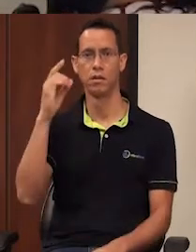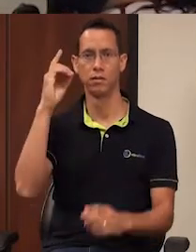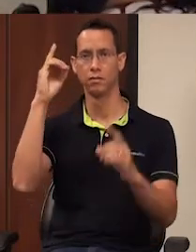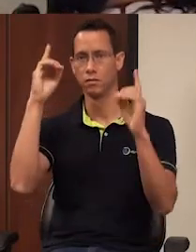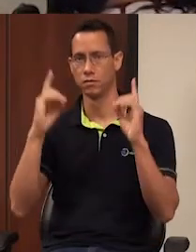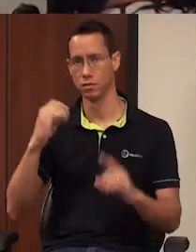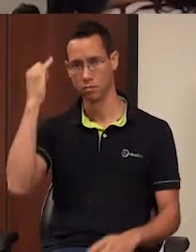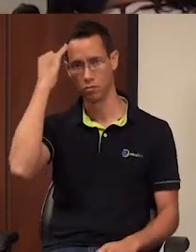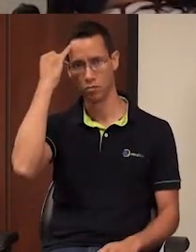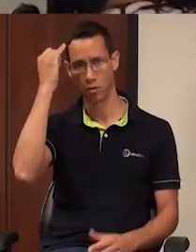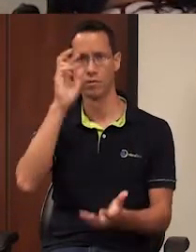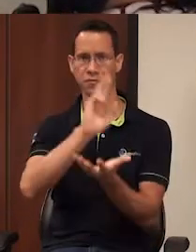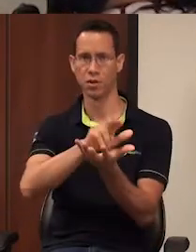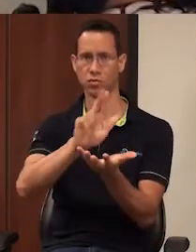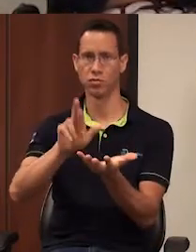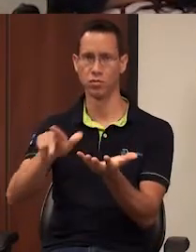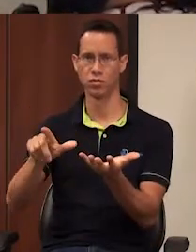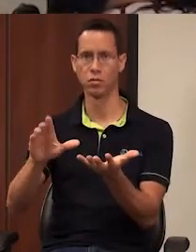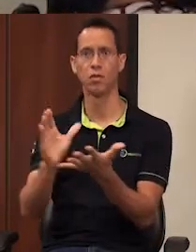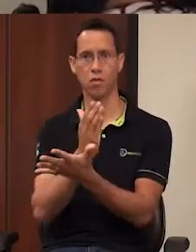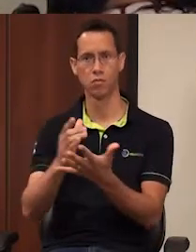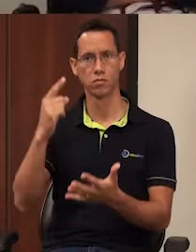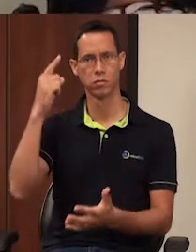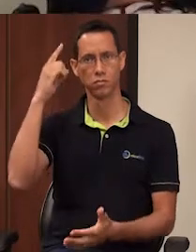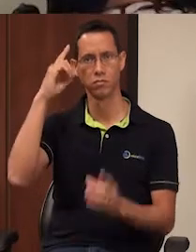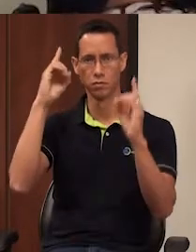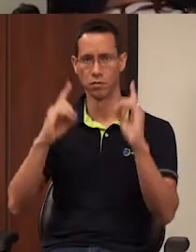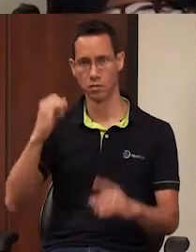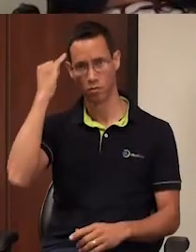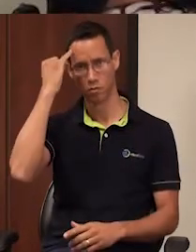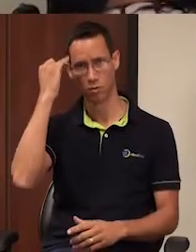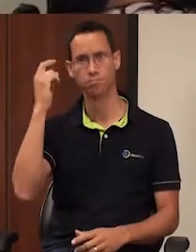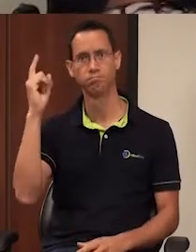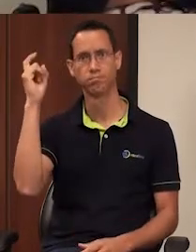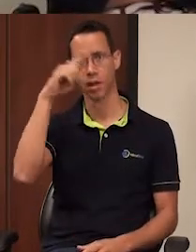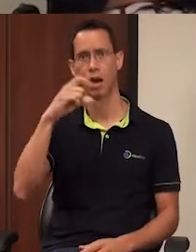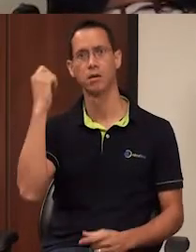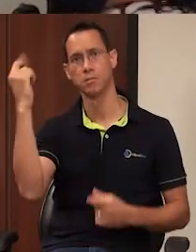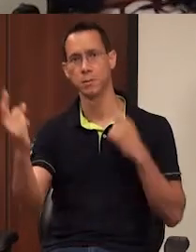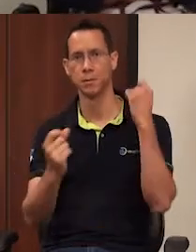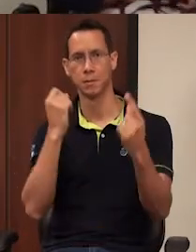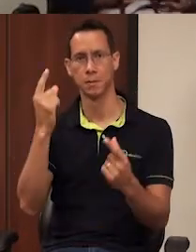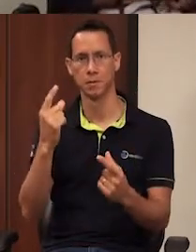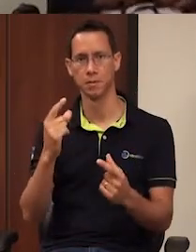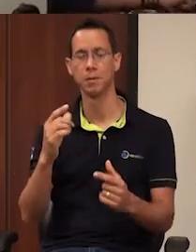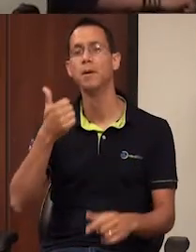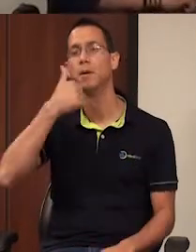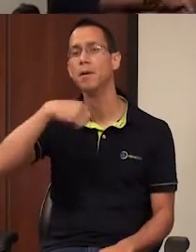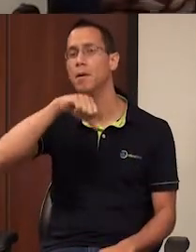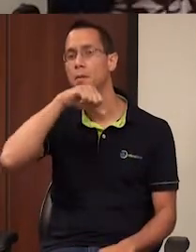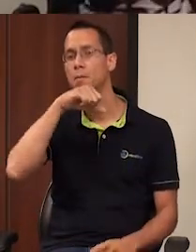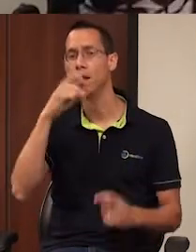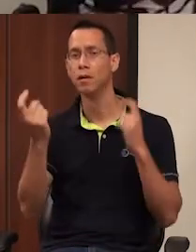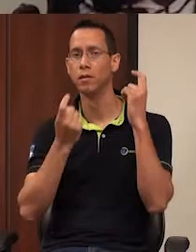diferentes, né? Existem deficiências intelectuais que são raras. E aí um dos argumentos, porque vem o desespero das mães, né? A mudança de